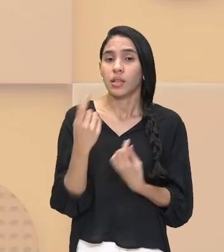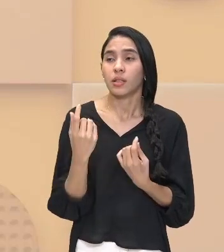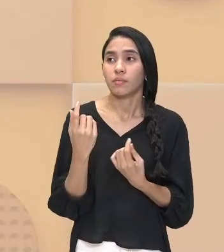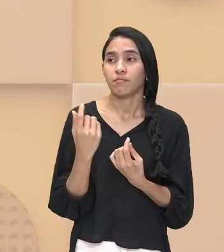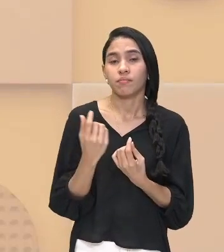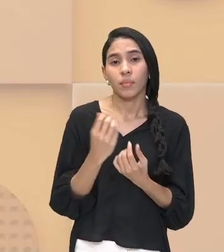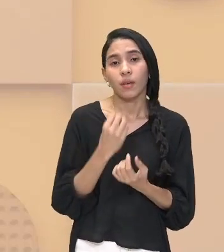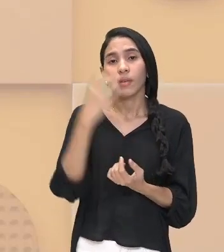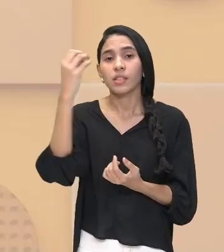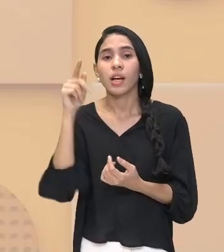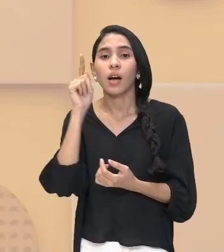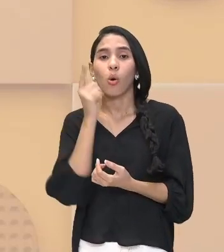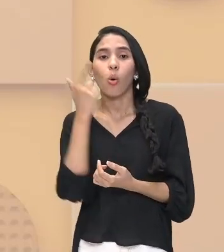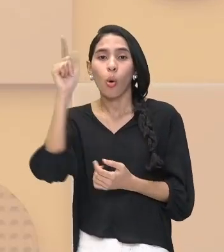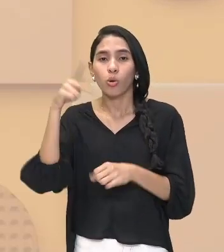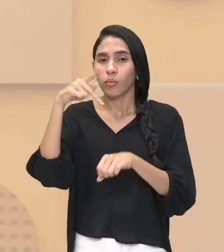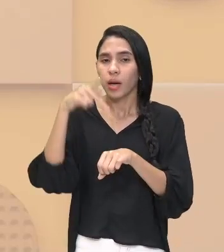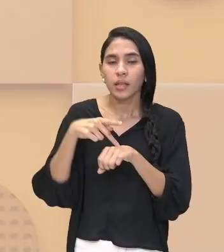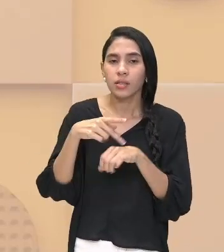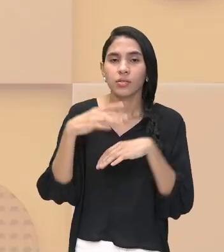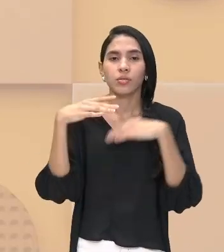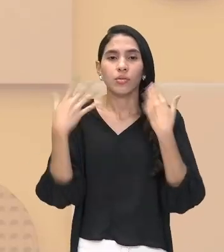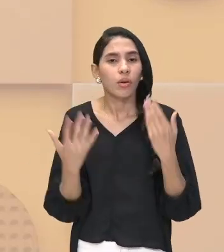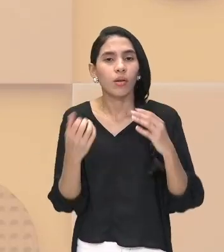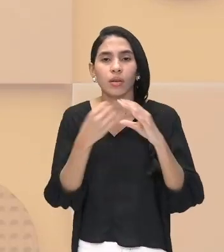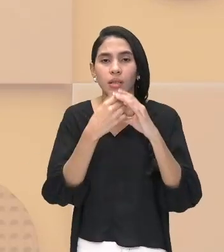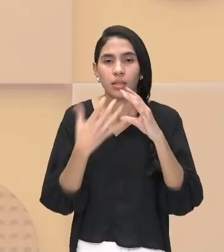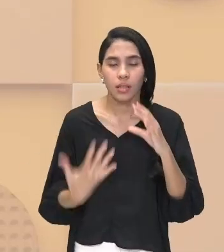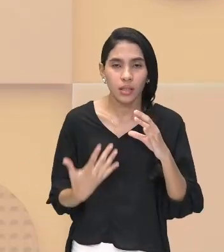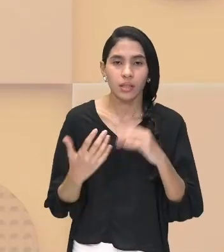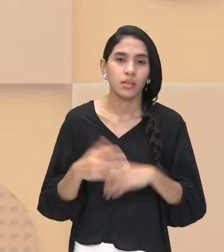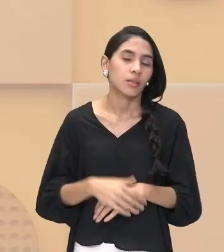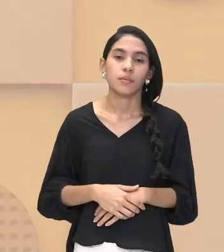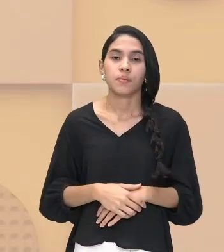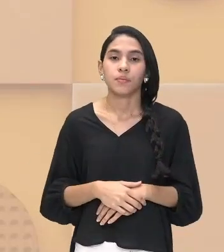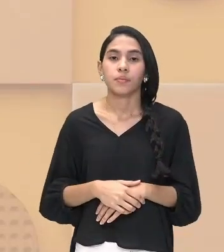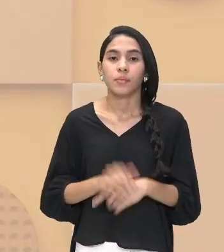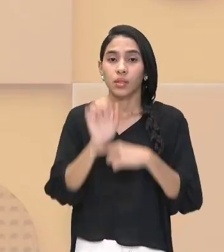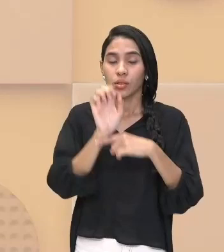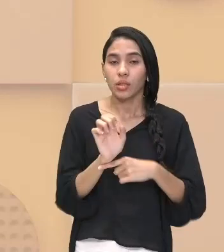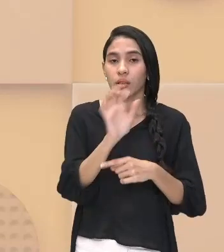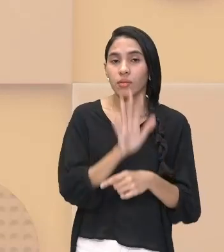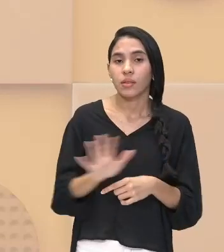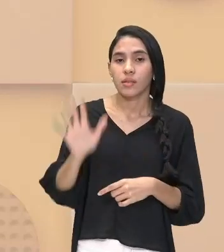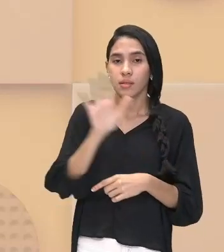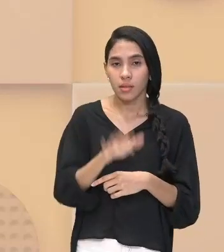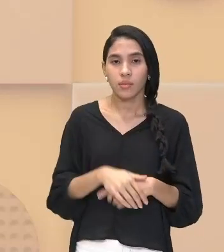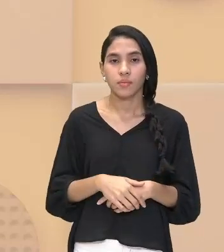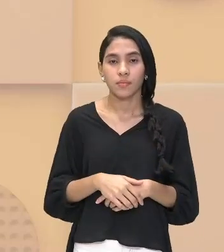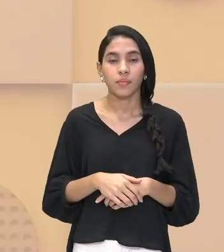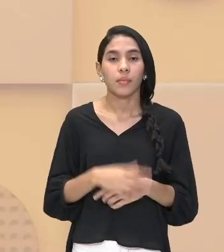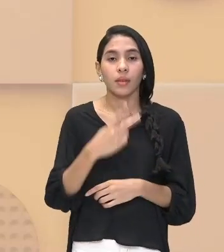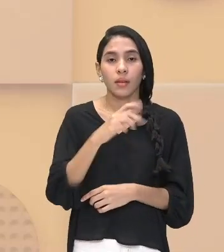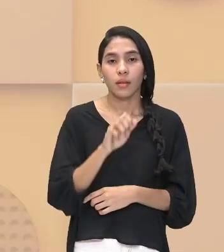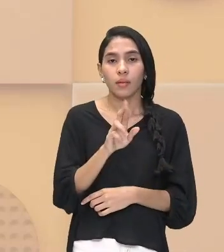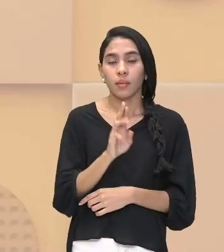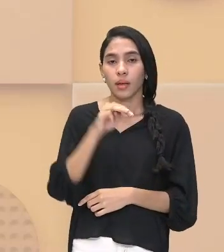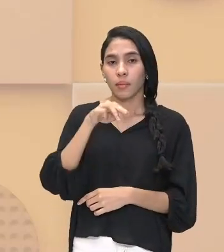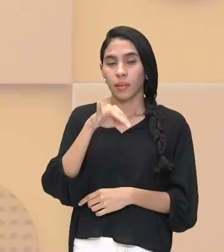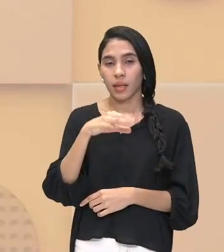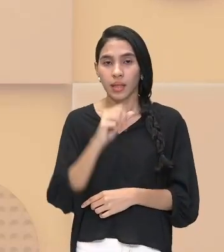permanecer naquele país, porque uma característica desse Estado-nação é essa permanência,